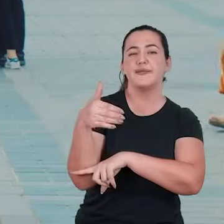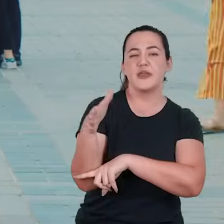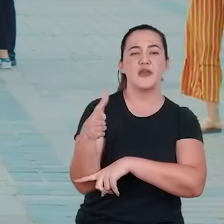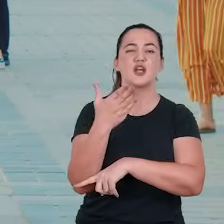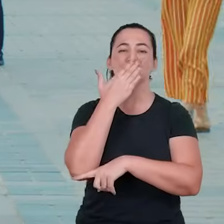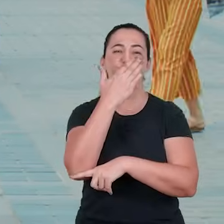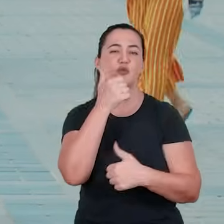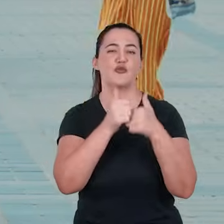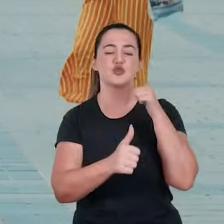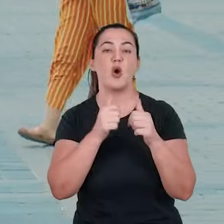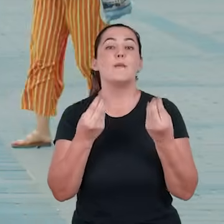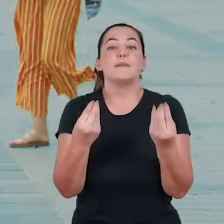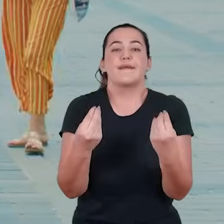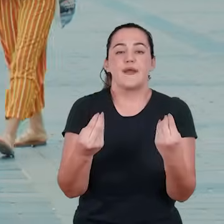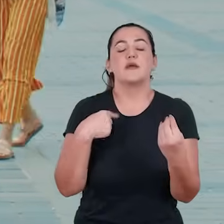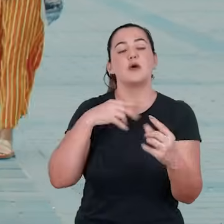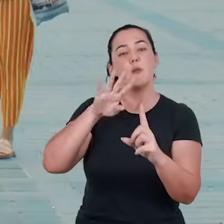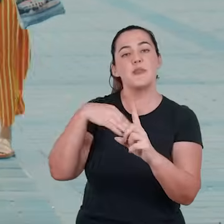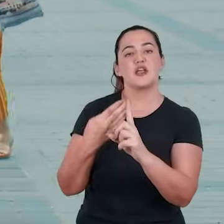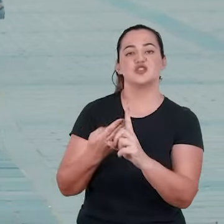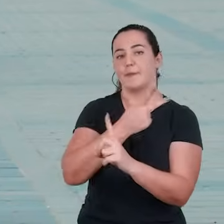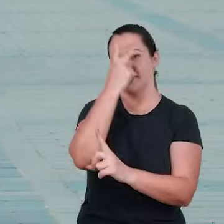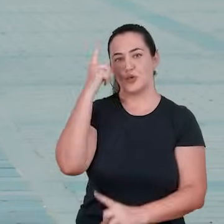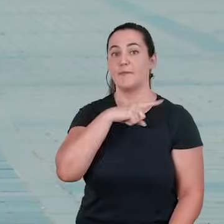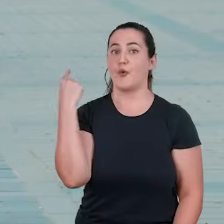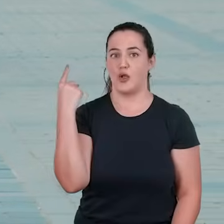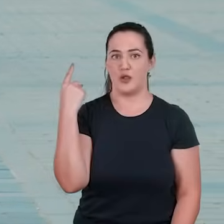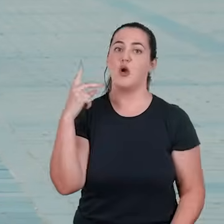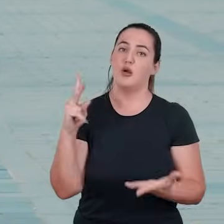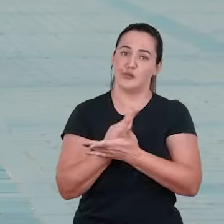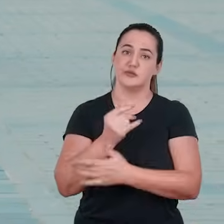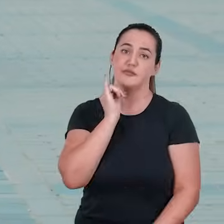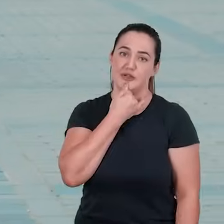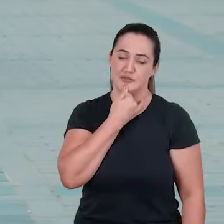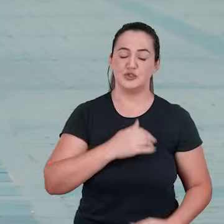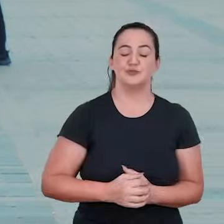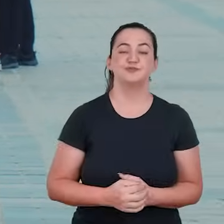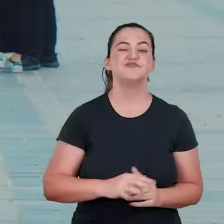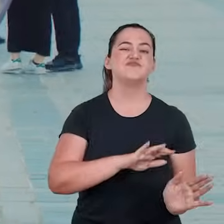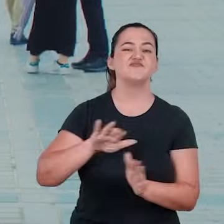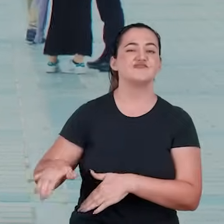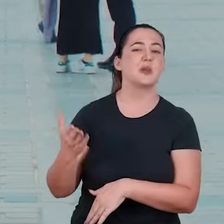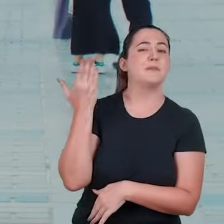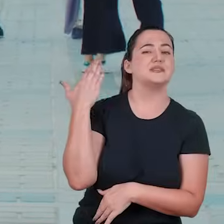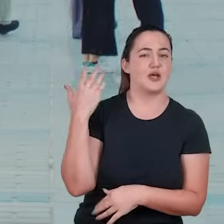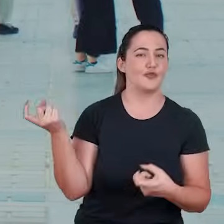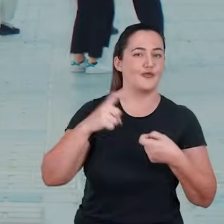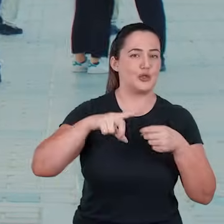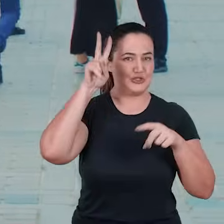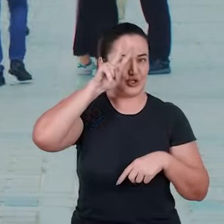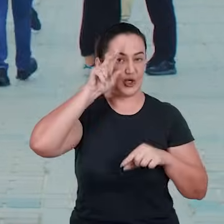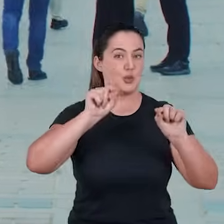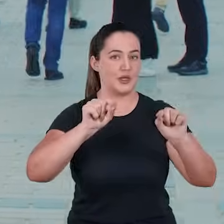homenageando aqueles que morreram nesse atentado, que infelizmente acontece nesses países daqui. Mas vamos falar um pouquinho do passado. Esse